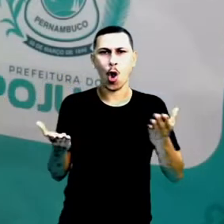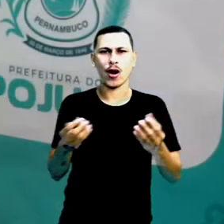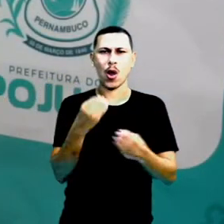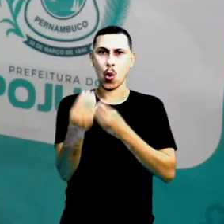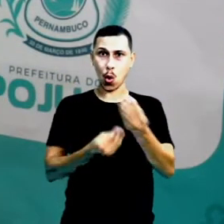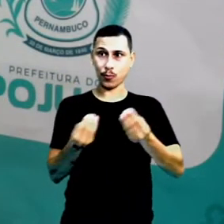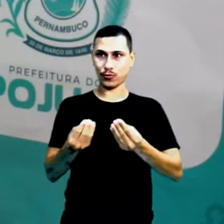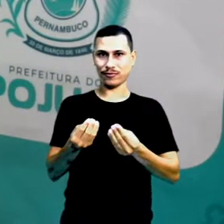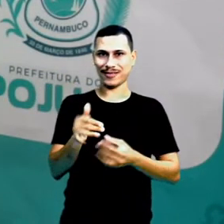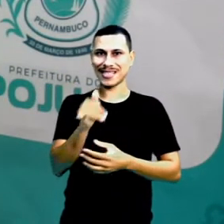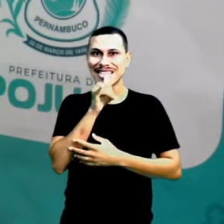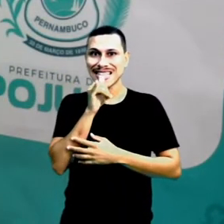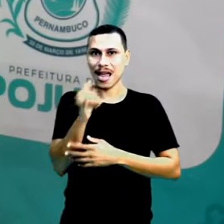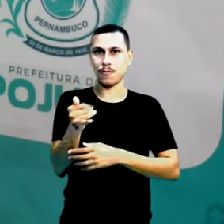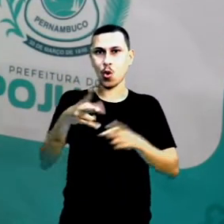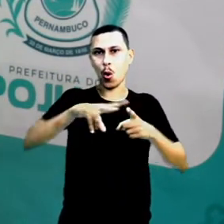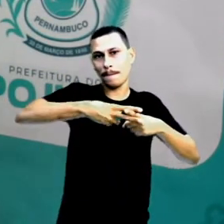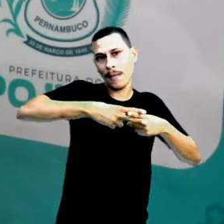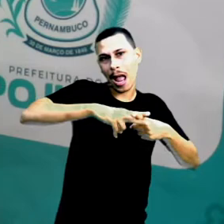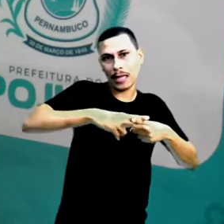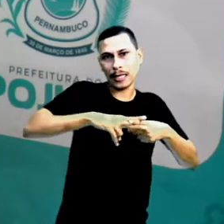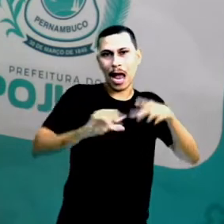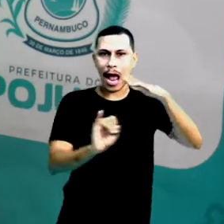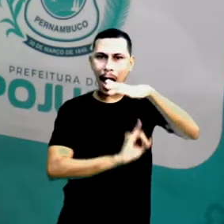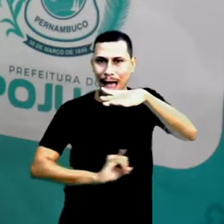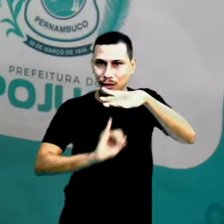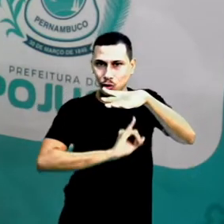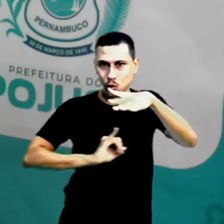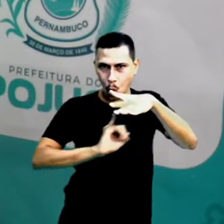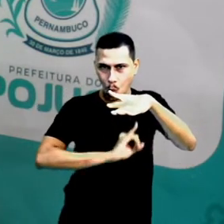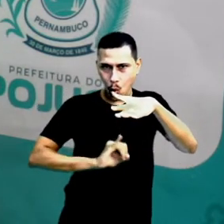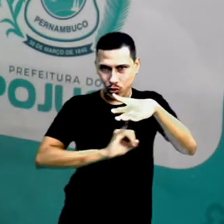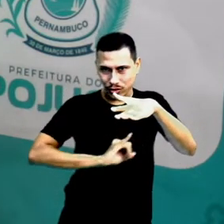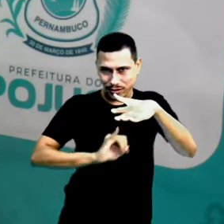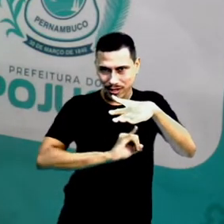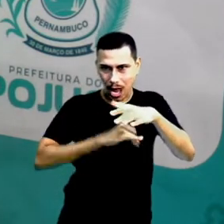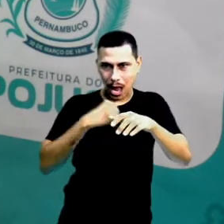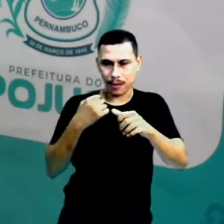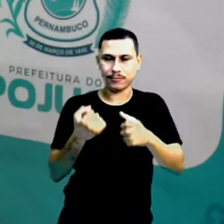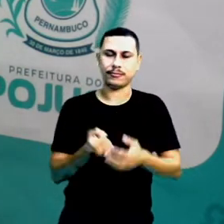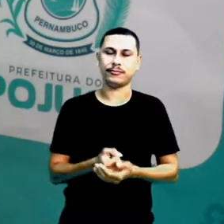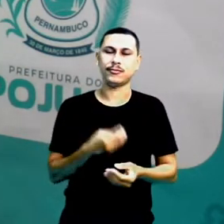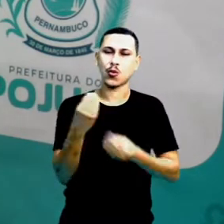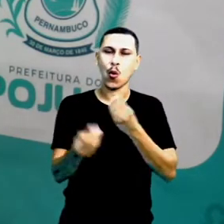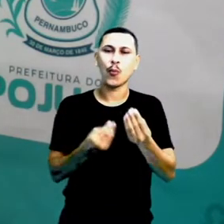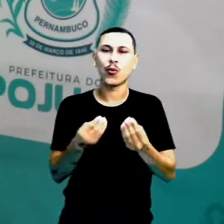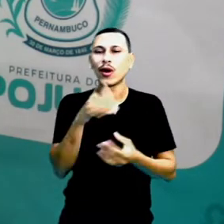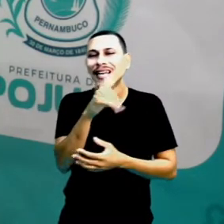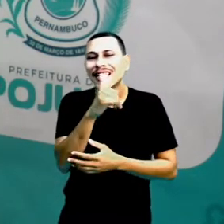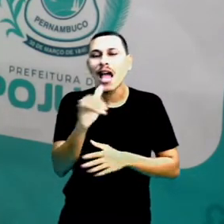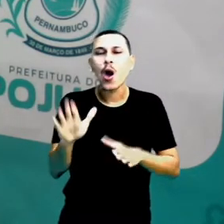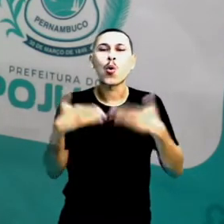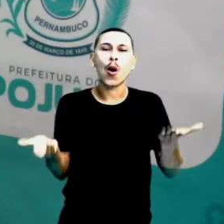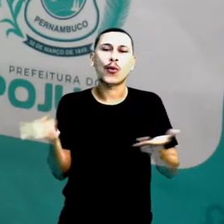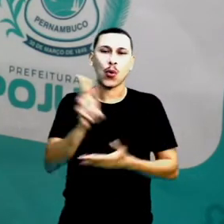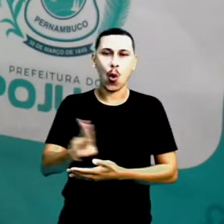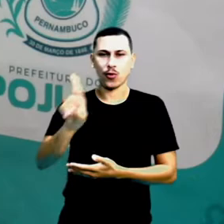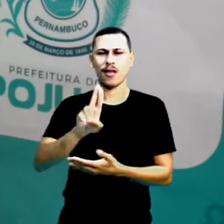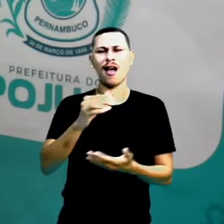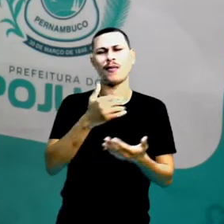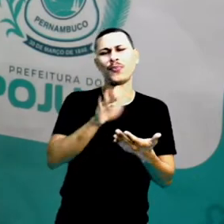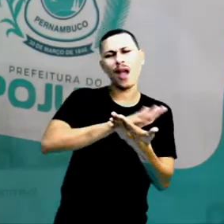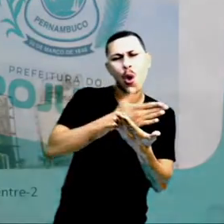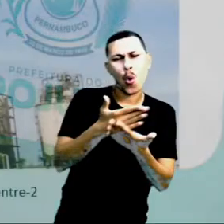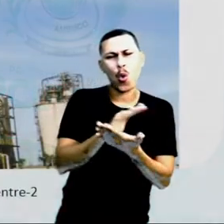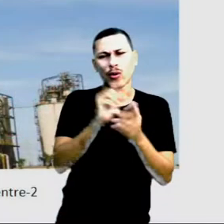movimentar uma indústria, que energia a gente utiliza para movimentar uma indústria? A gente sabe que existe alguns tipos